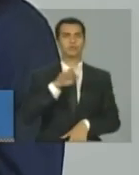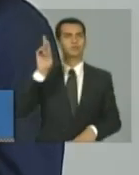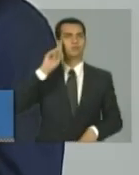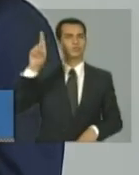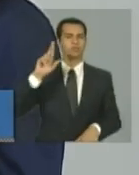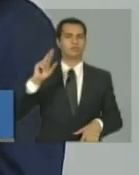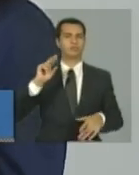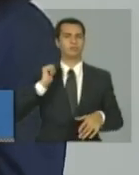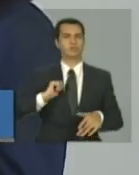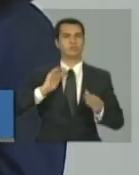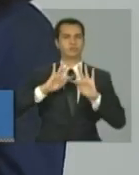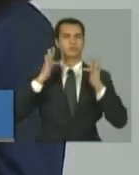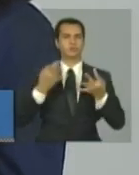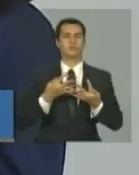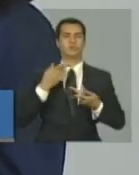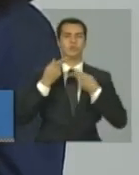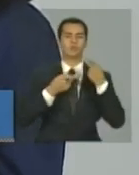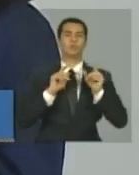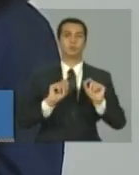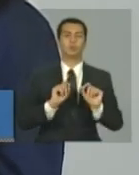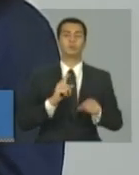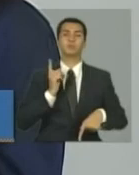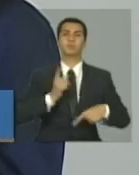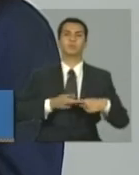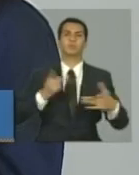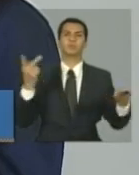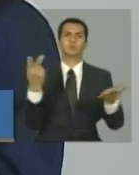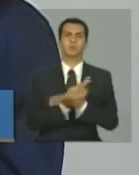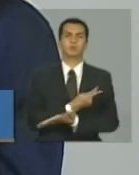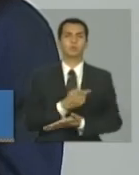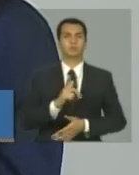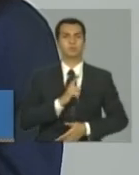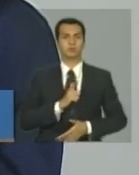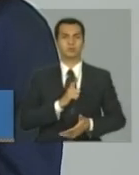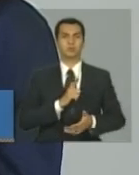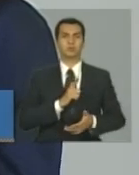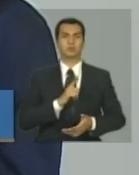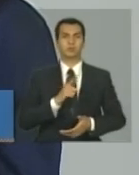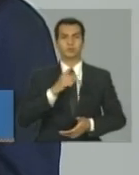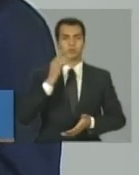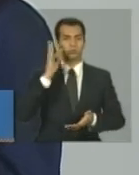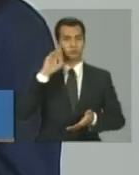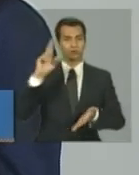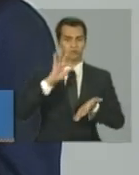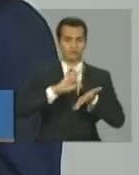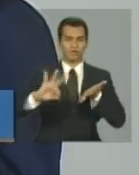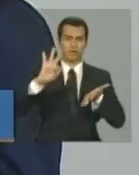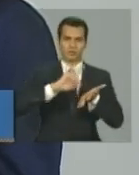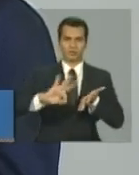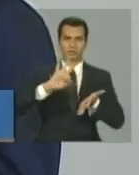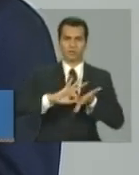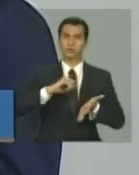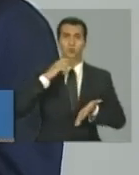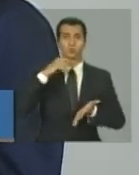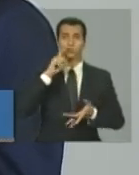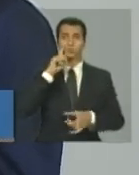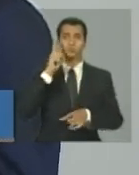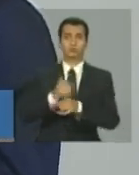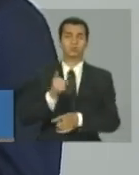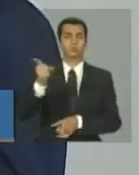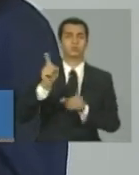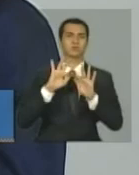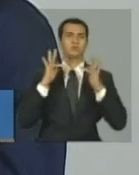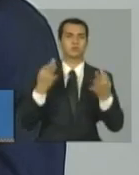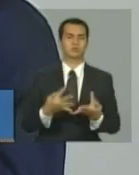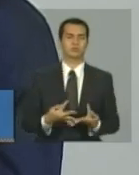que que a agente público responsável pela pela manutenção do cadastro único não identificou essa família né